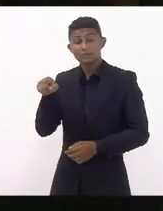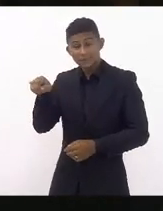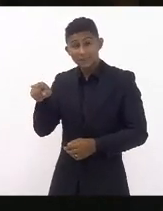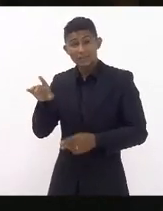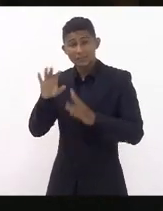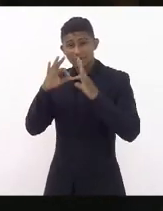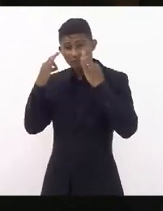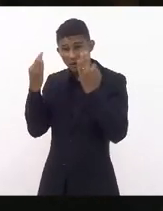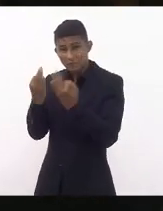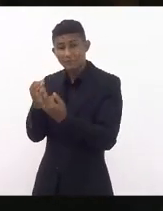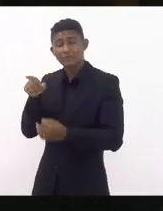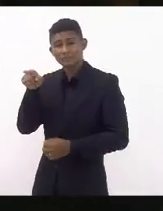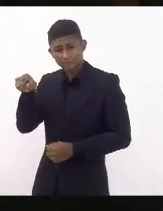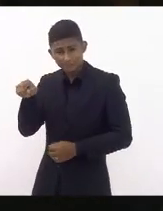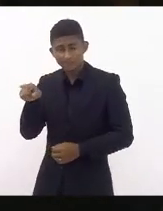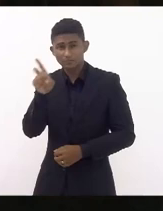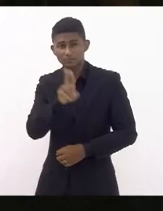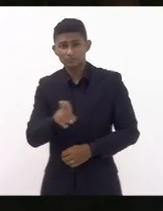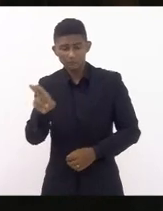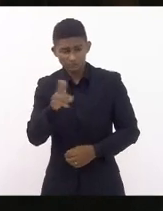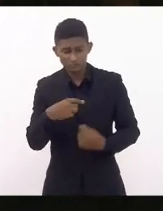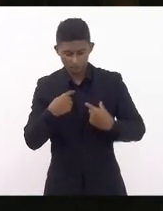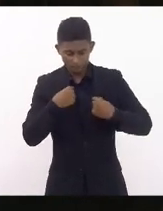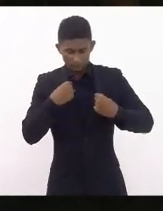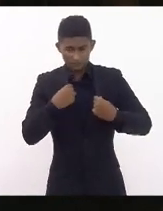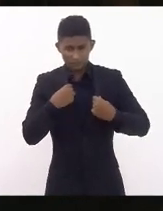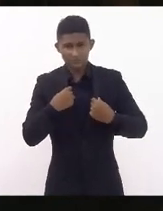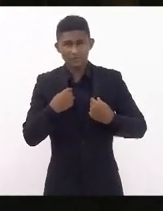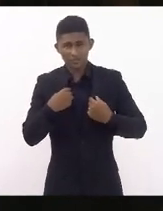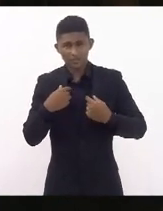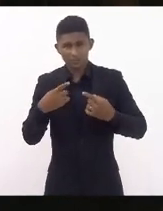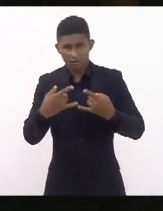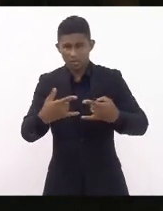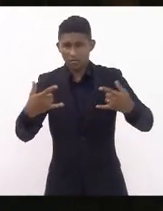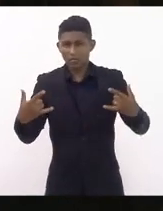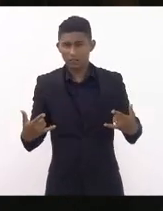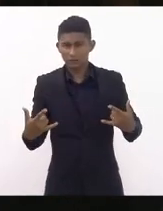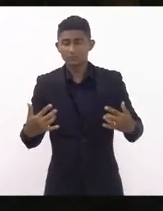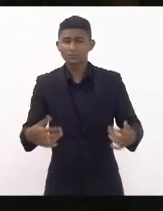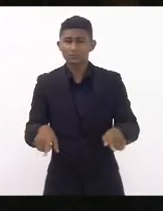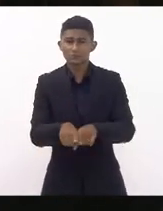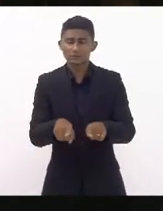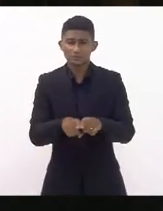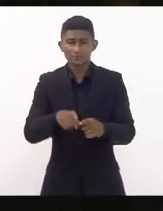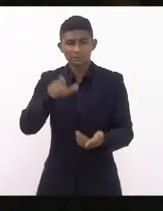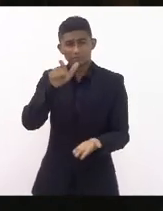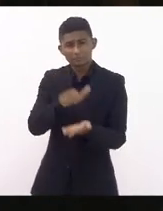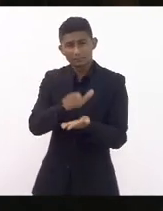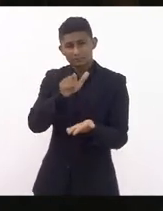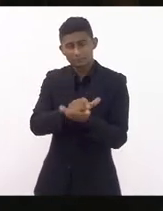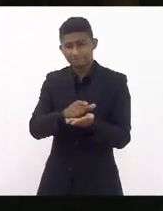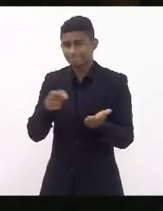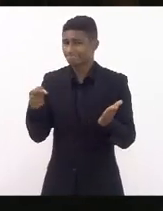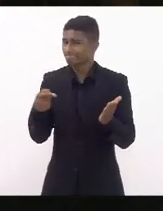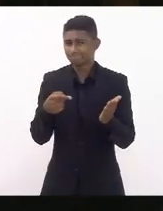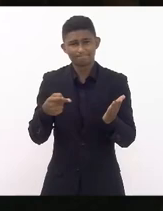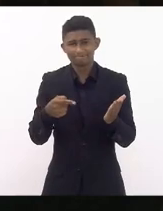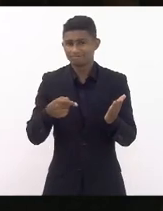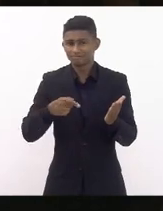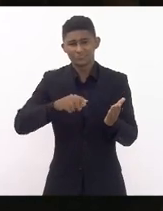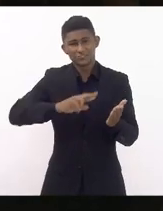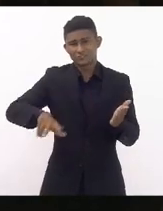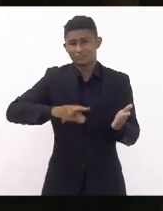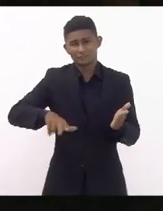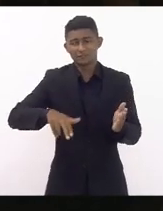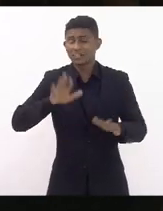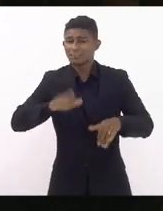com toalhinhas. Eu sei o que é essa realidade. E nem sempre o papel sanitário era o papel higiênico, era papel de